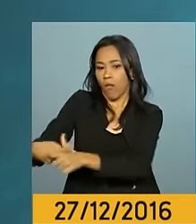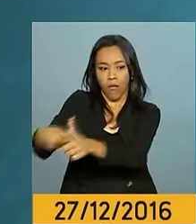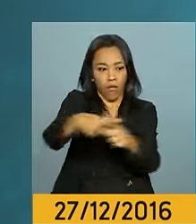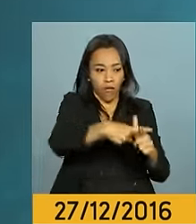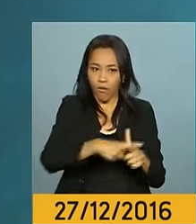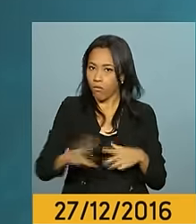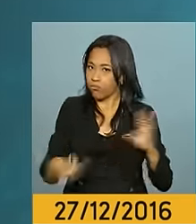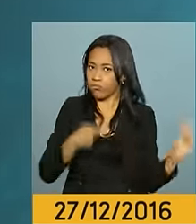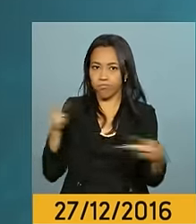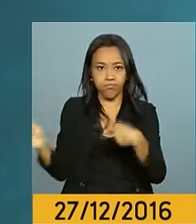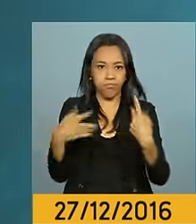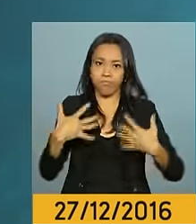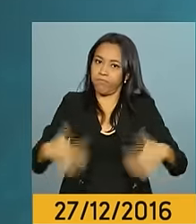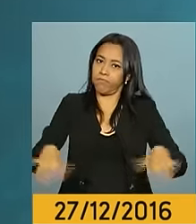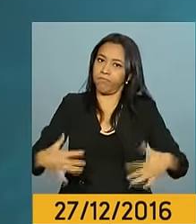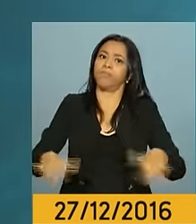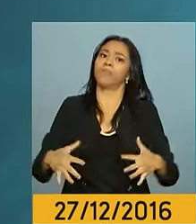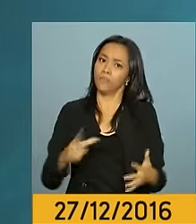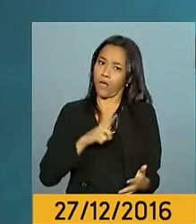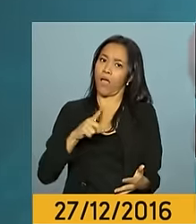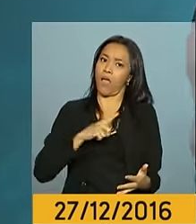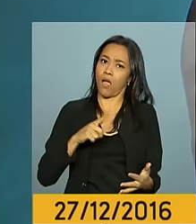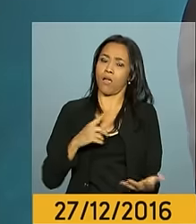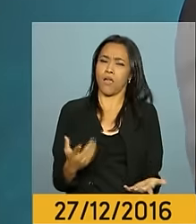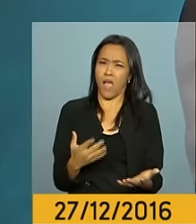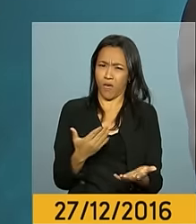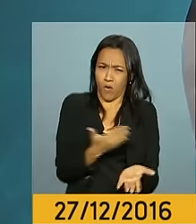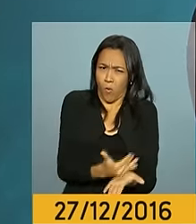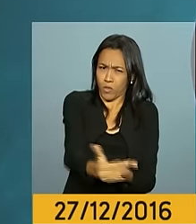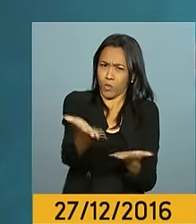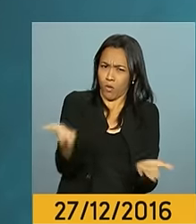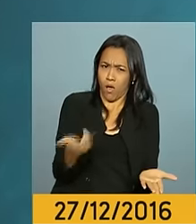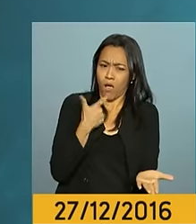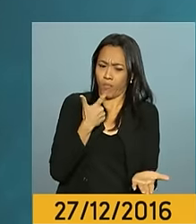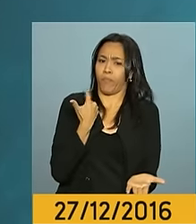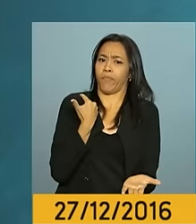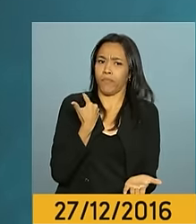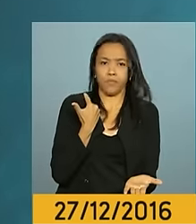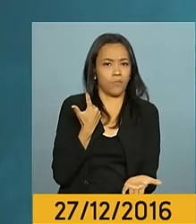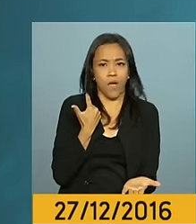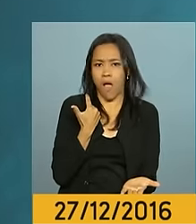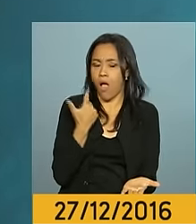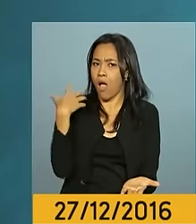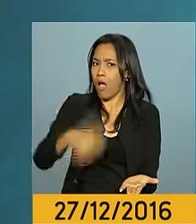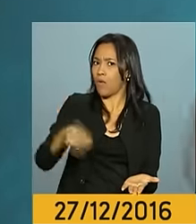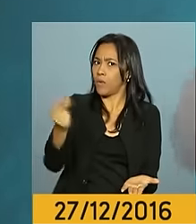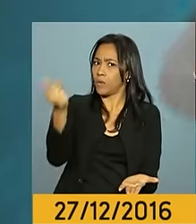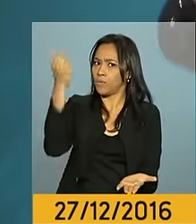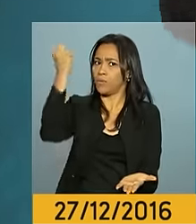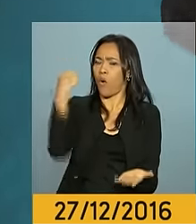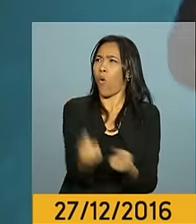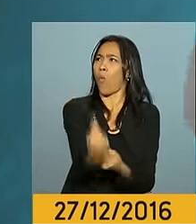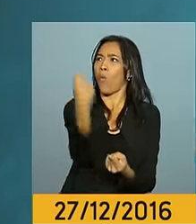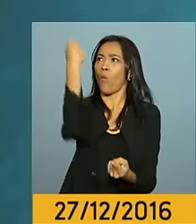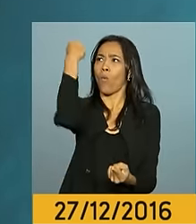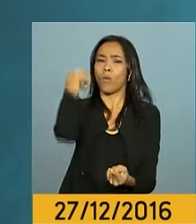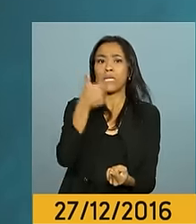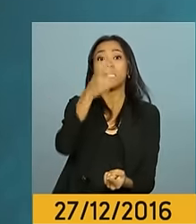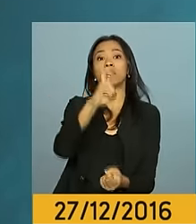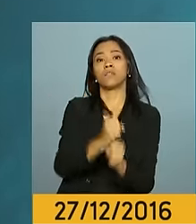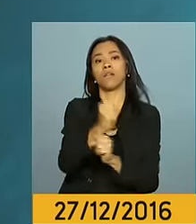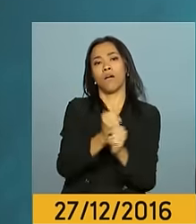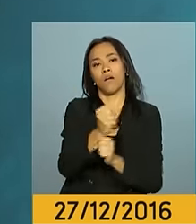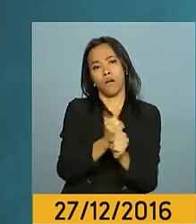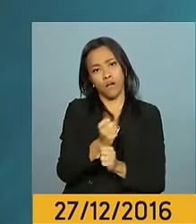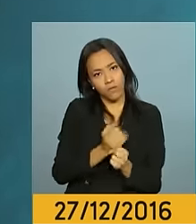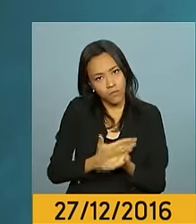impressão de que certas obras começaram agora e terminaram agora não a transposição começou praticamente 15